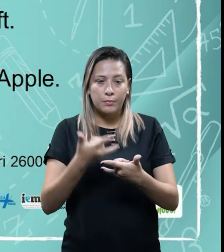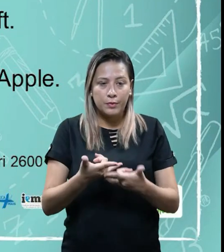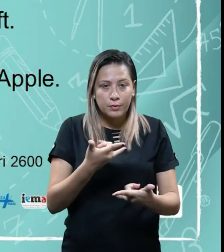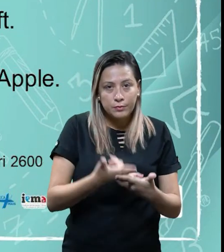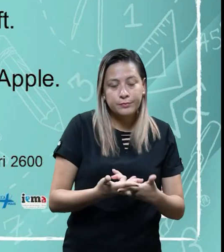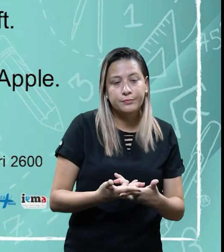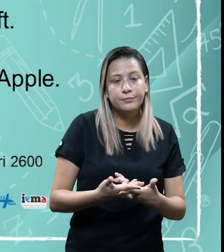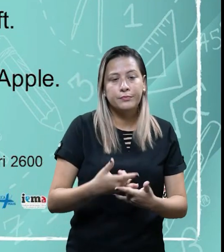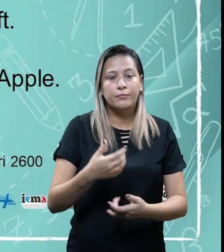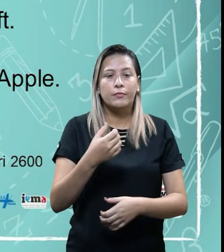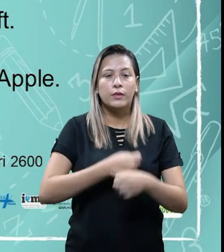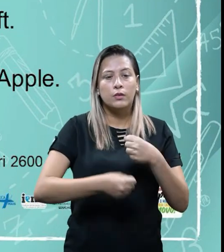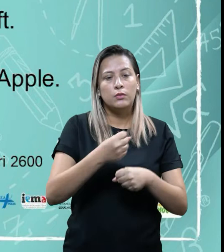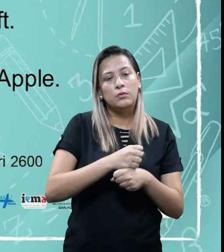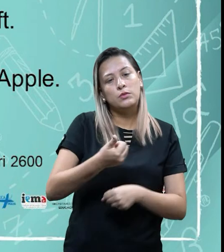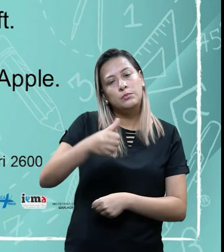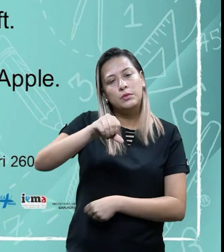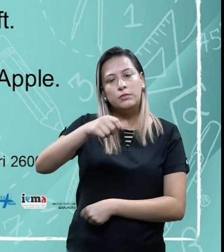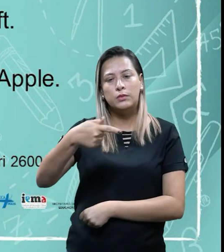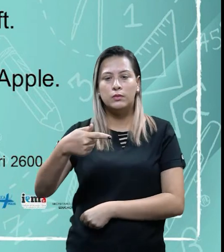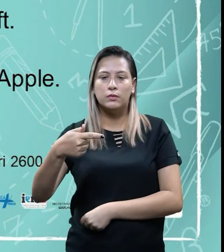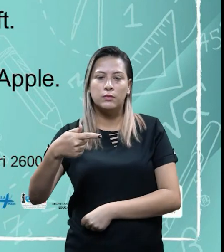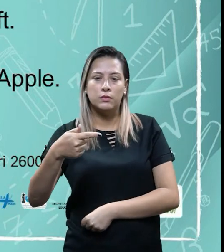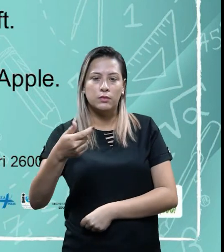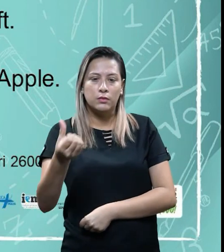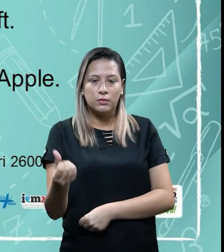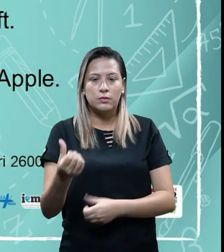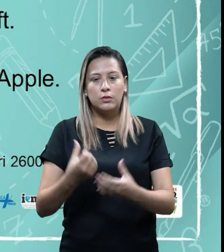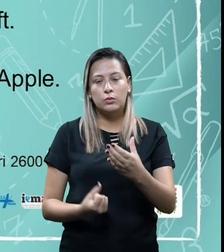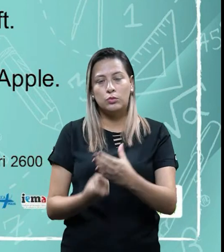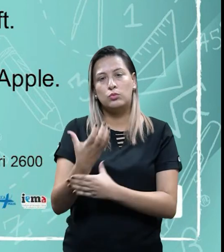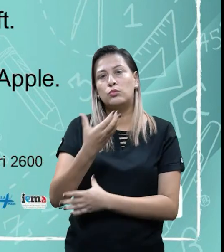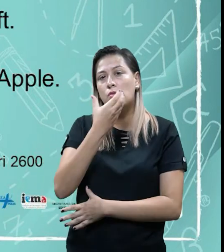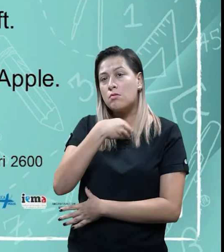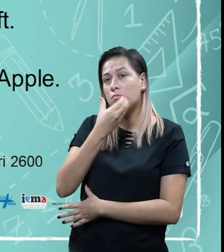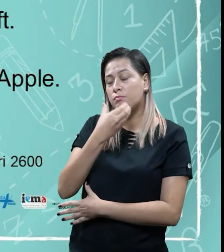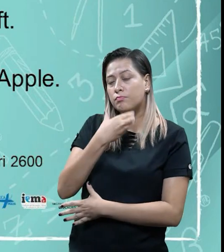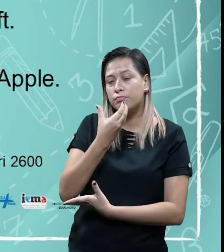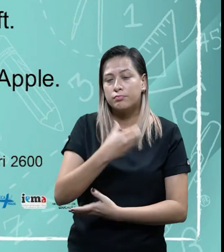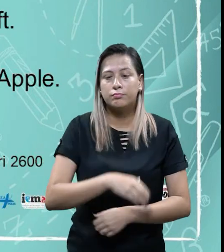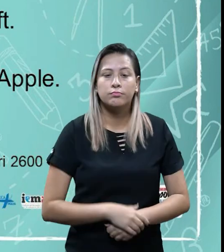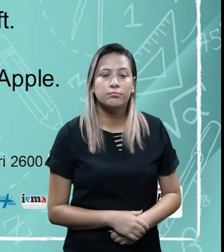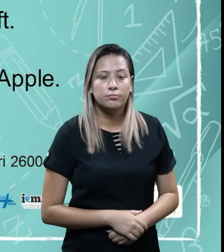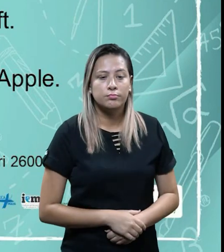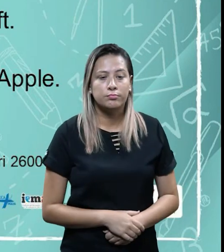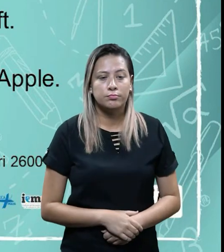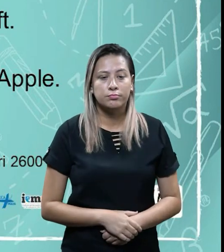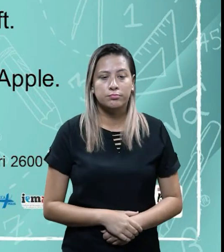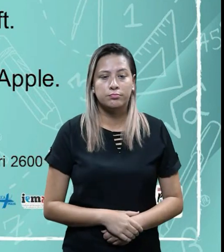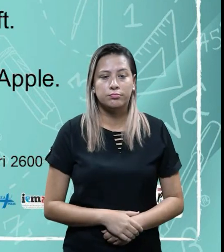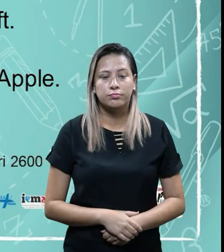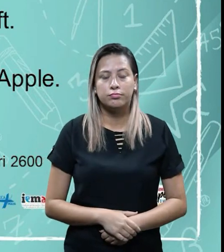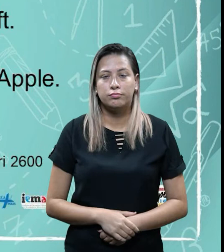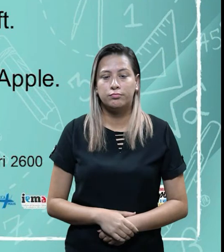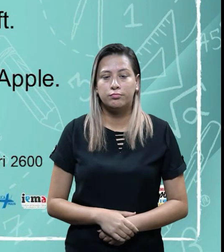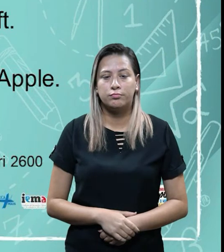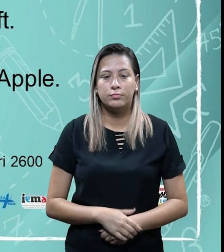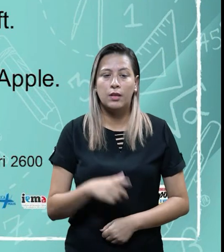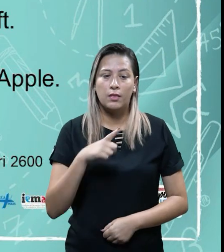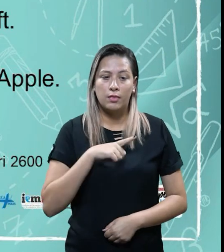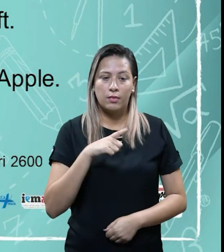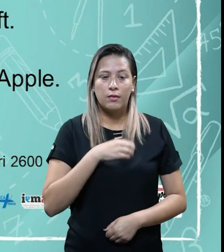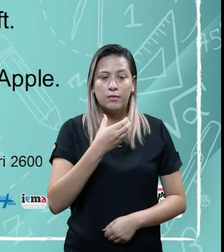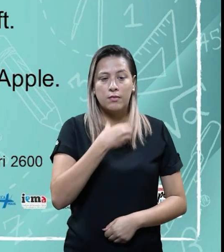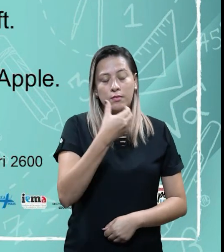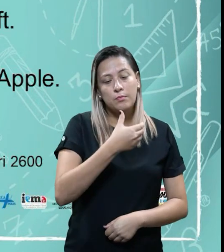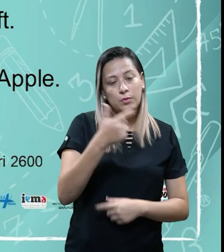a Apple. E cada um lança o seu computador, no caso, a Apple II, tá, do Steve Jobs,